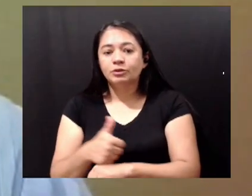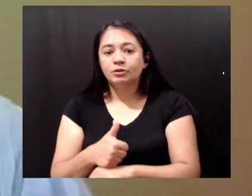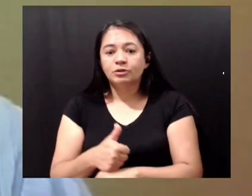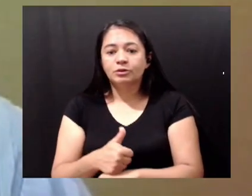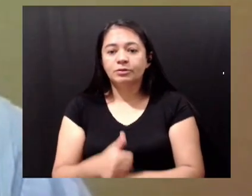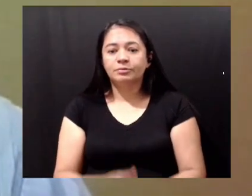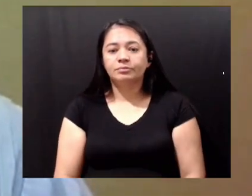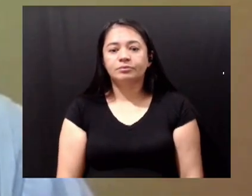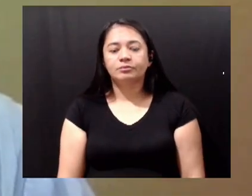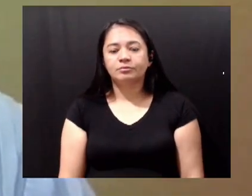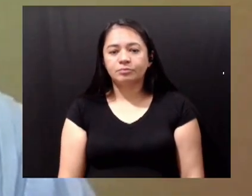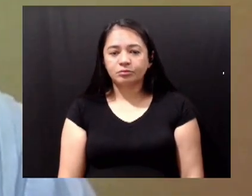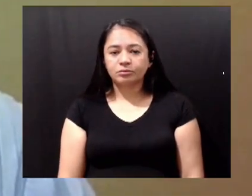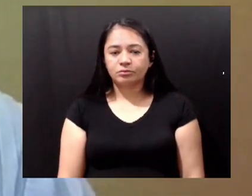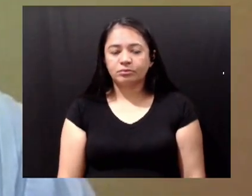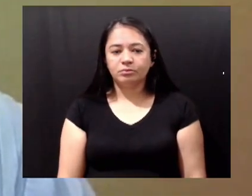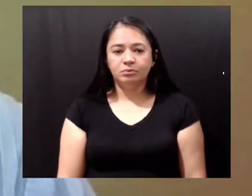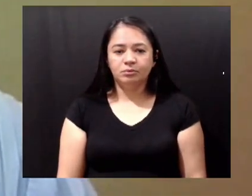não